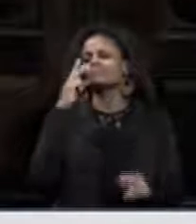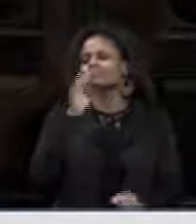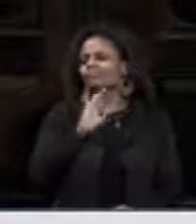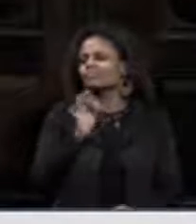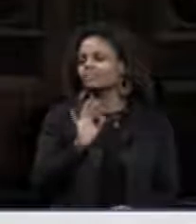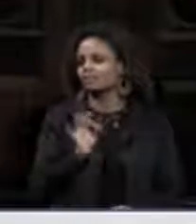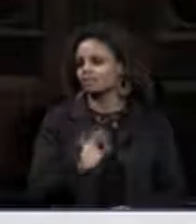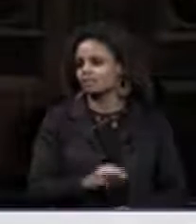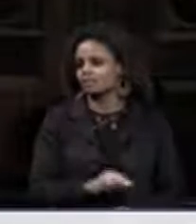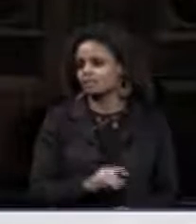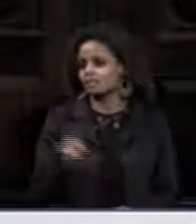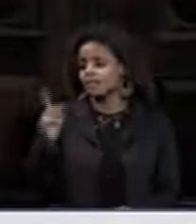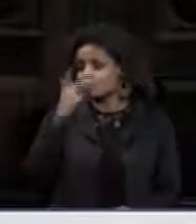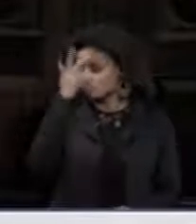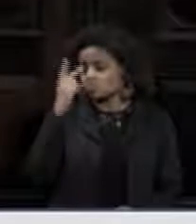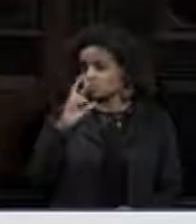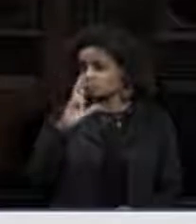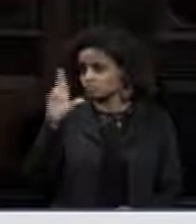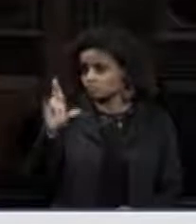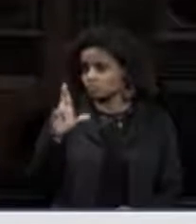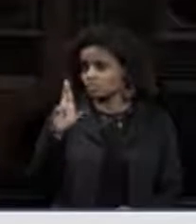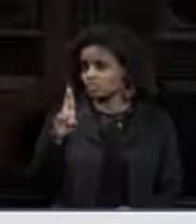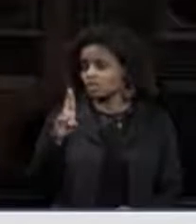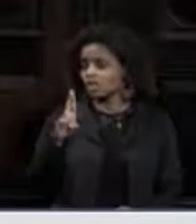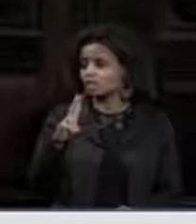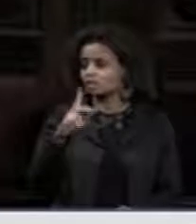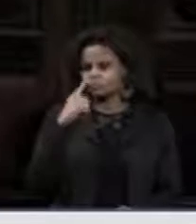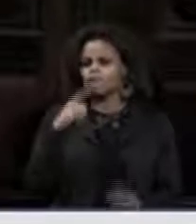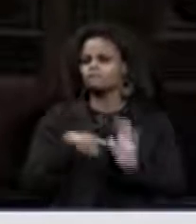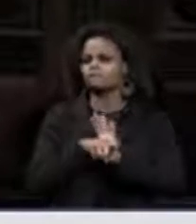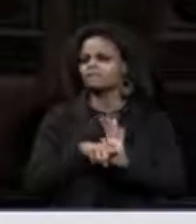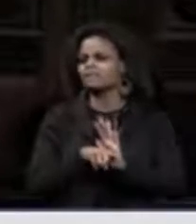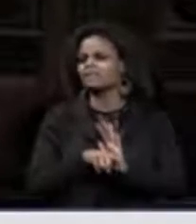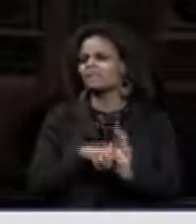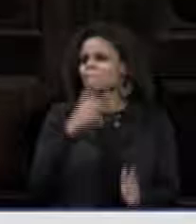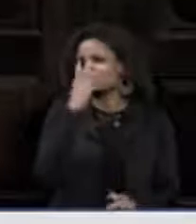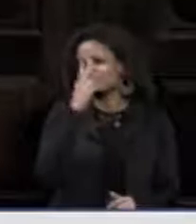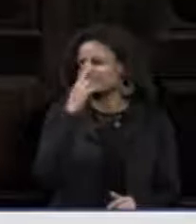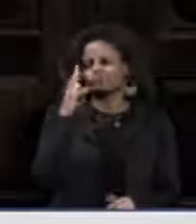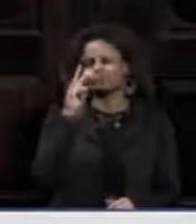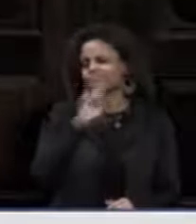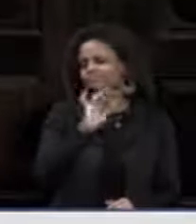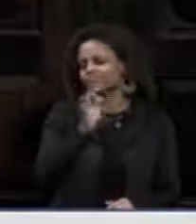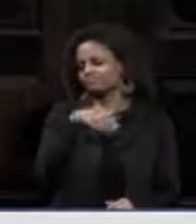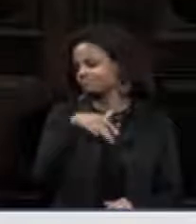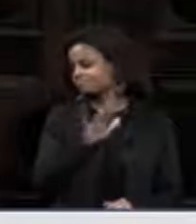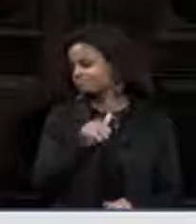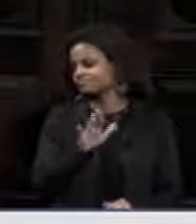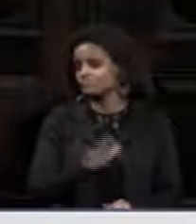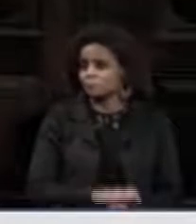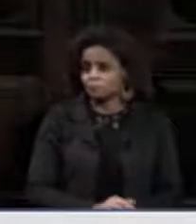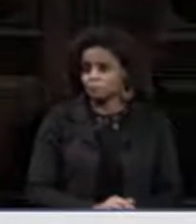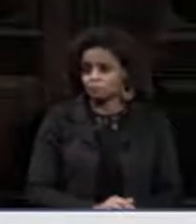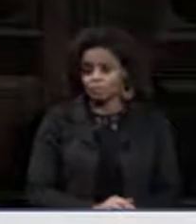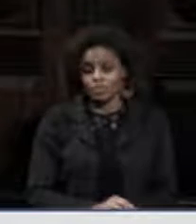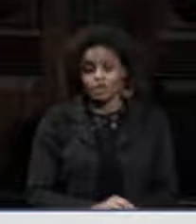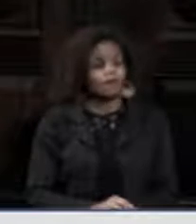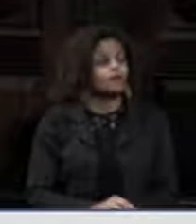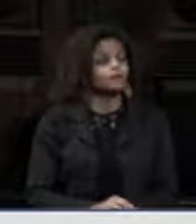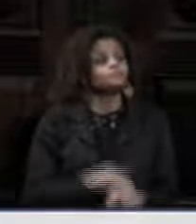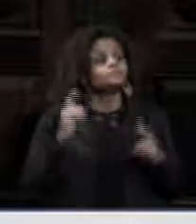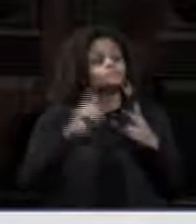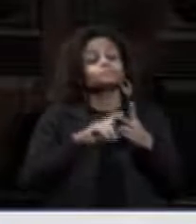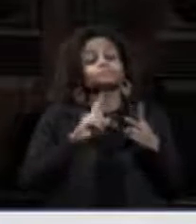é responsável exatamente por adotar providências neste sentido, né? Uma outra coisa que a